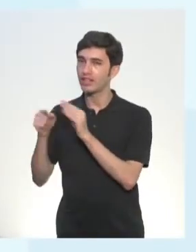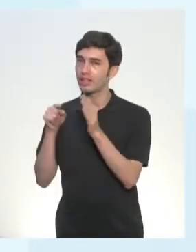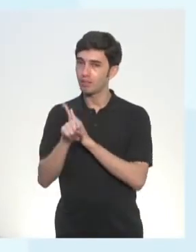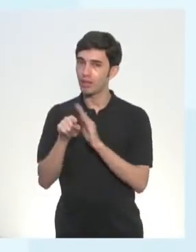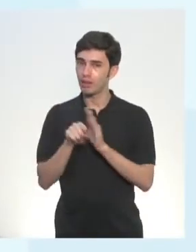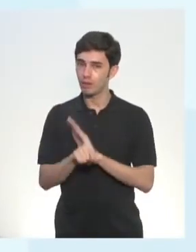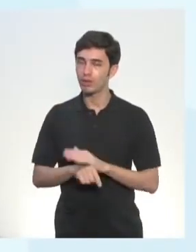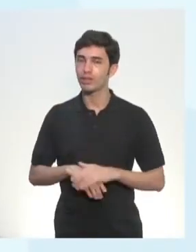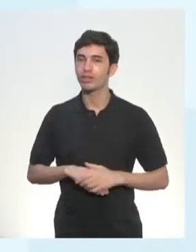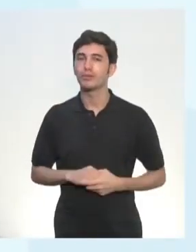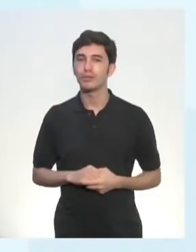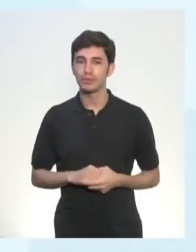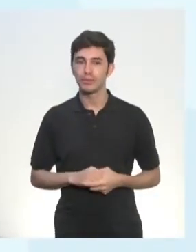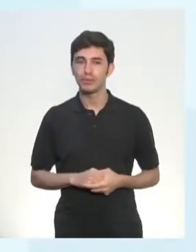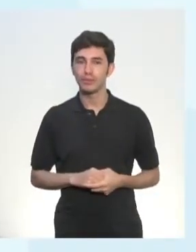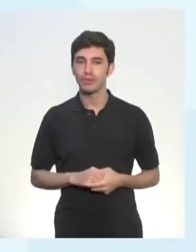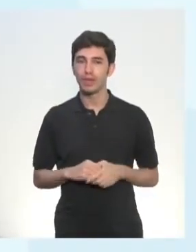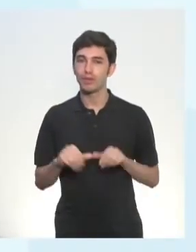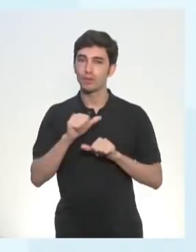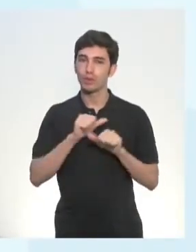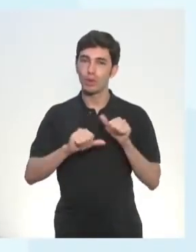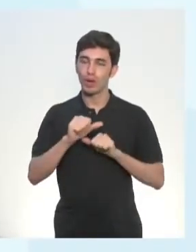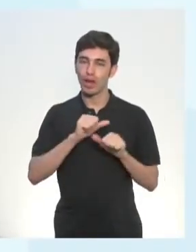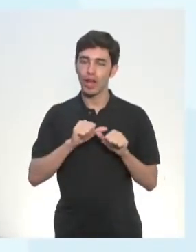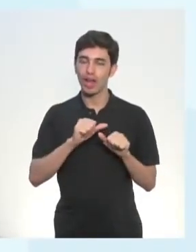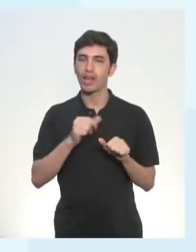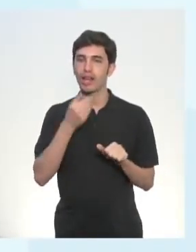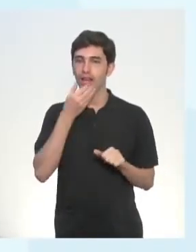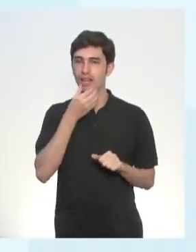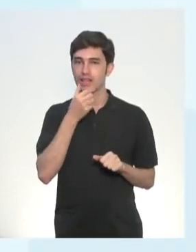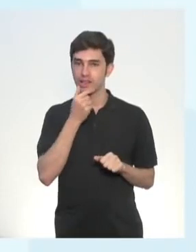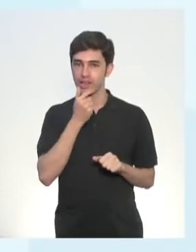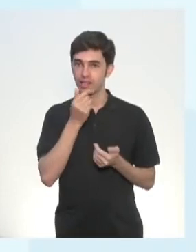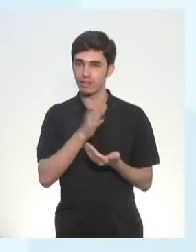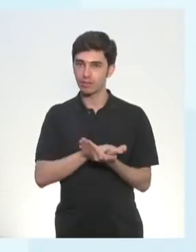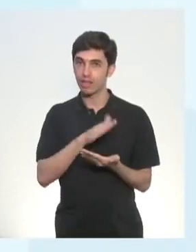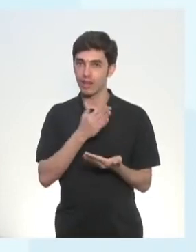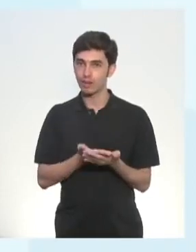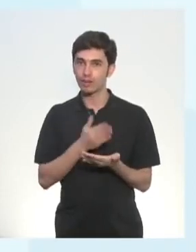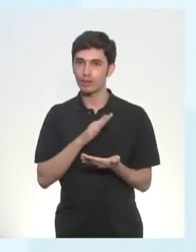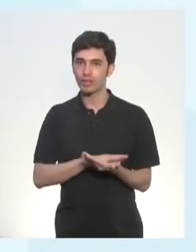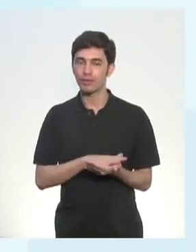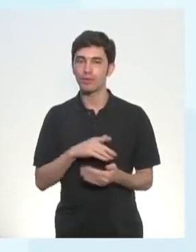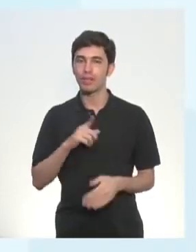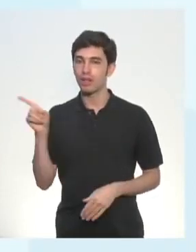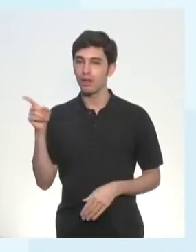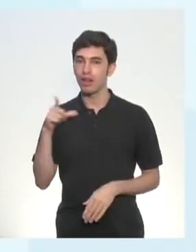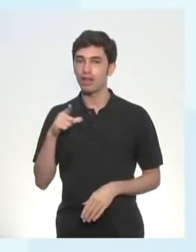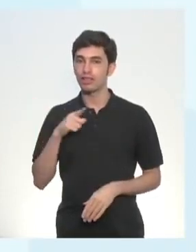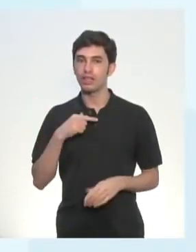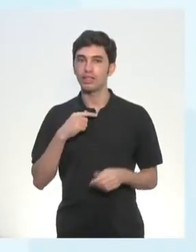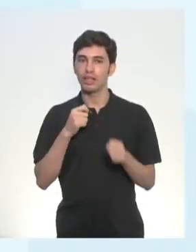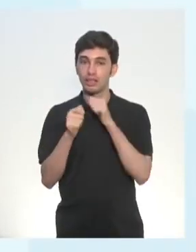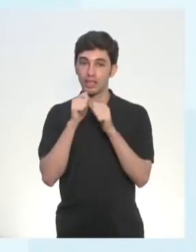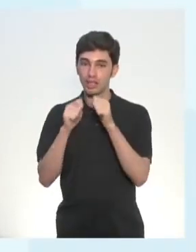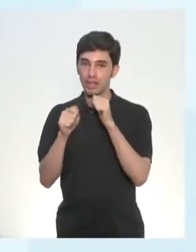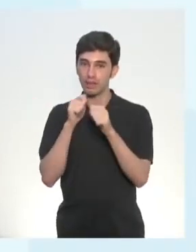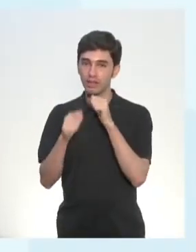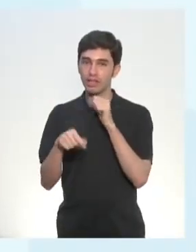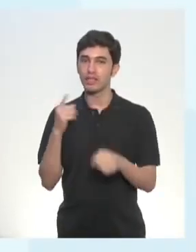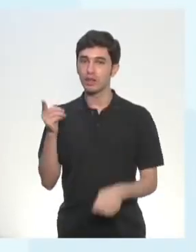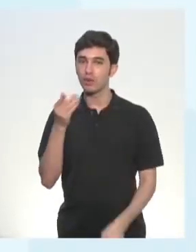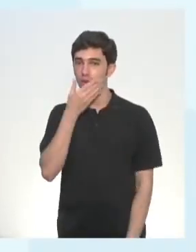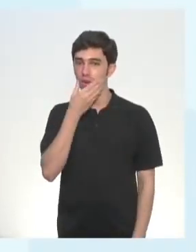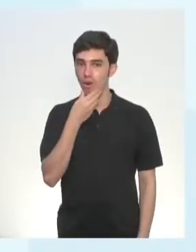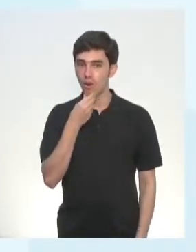em inglês. Bom, no livro de vocês, na apostila de vocês, tem essa entrevista aqui com o Elon Musk. Tem aqui o link